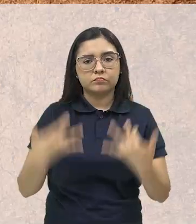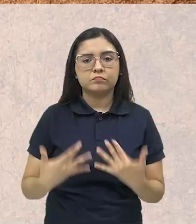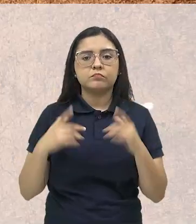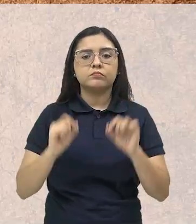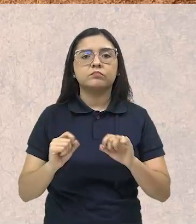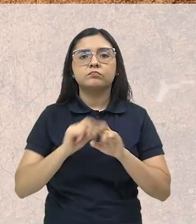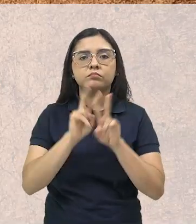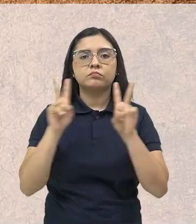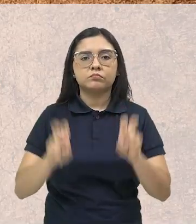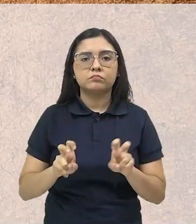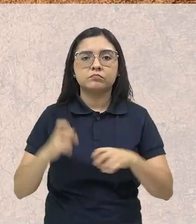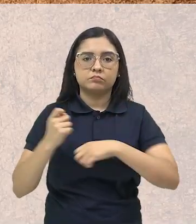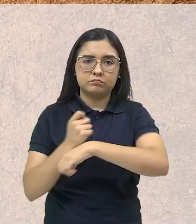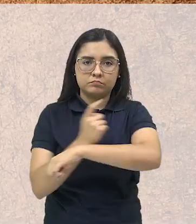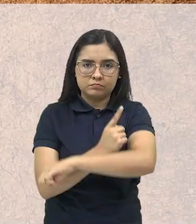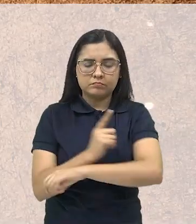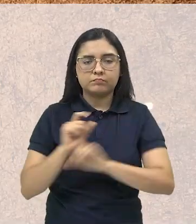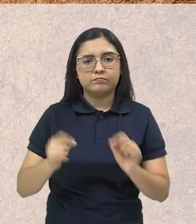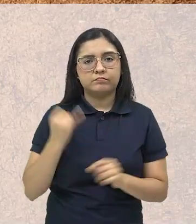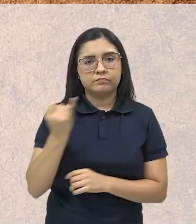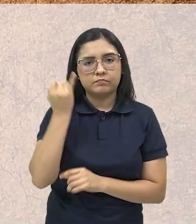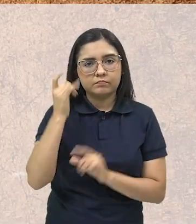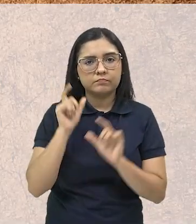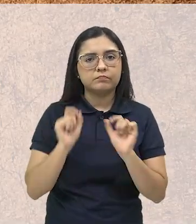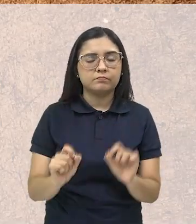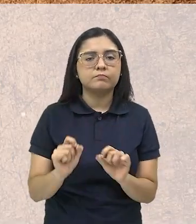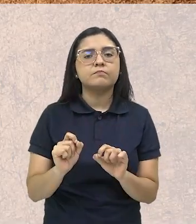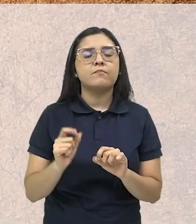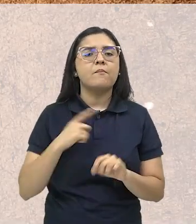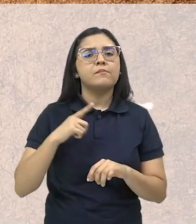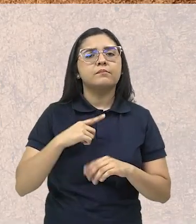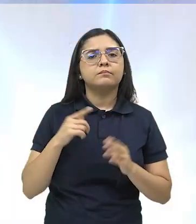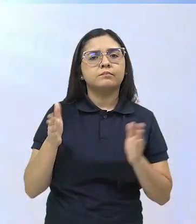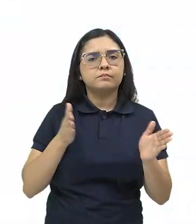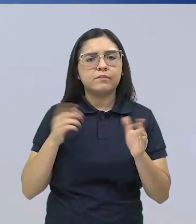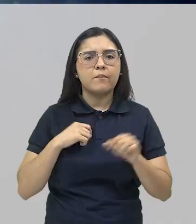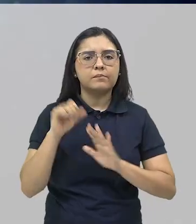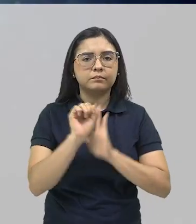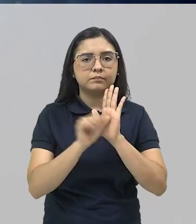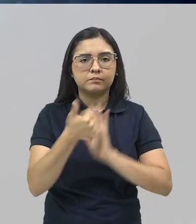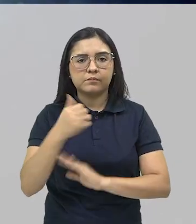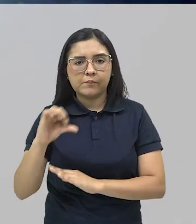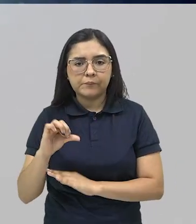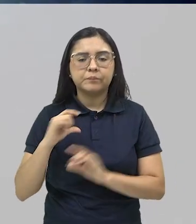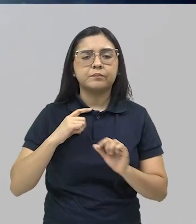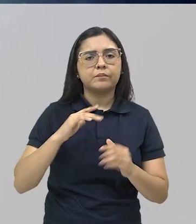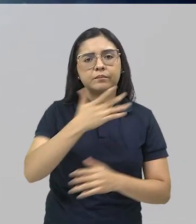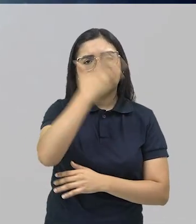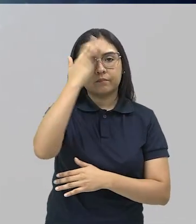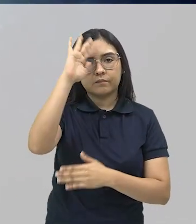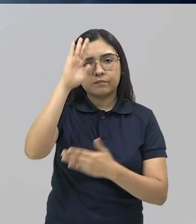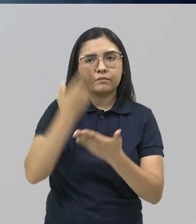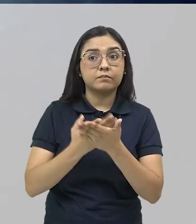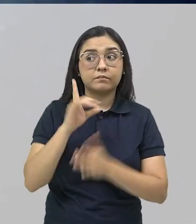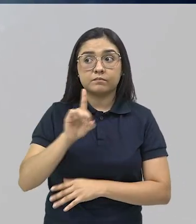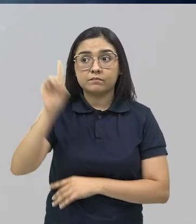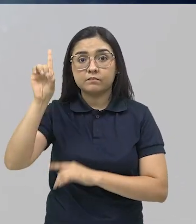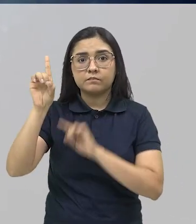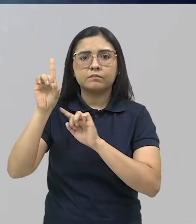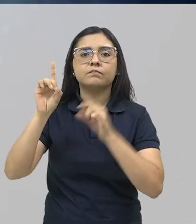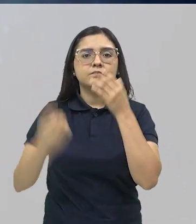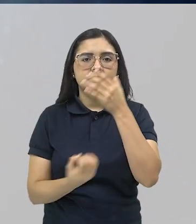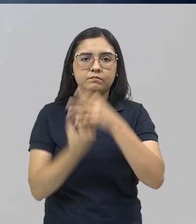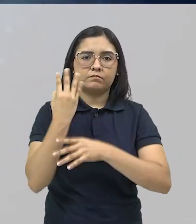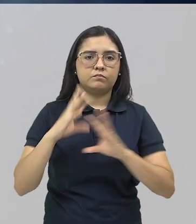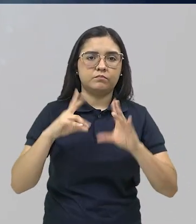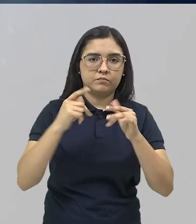sobre evolução. É importante falar que nesse momento, lá no século XIX, muitos acreditavam que Deus era o